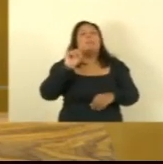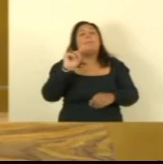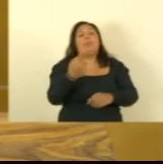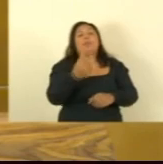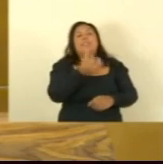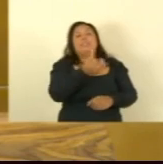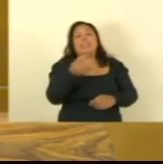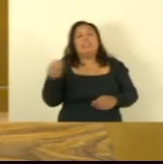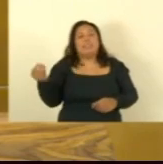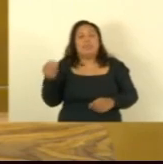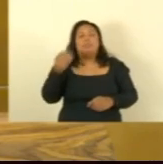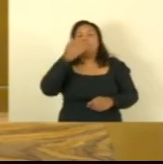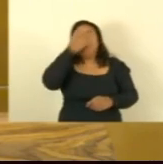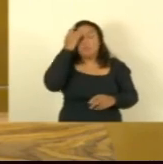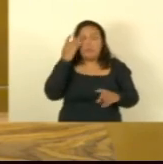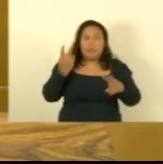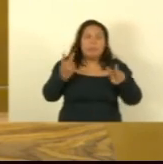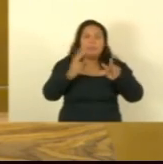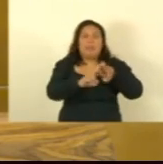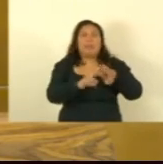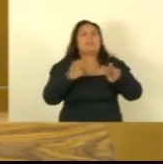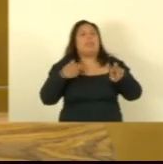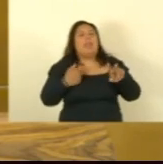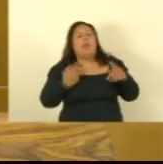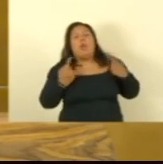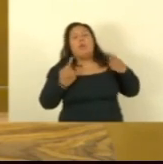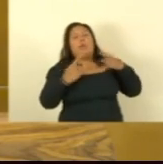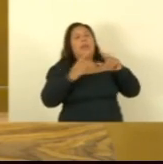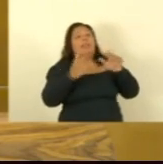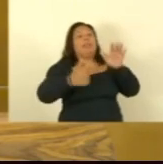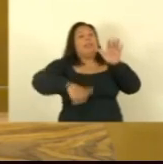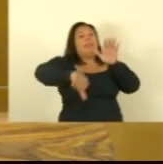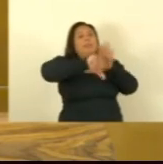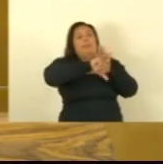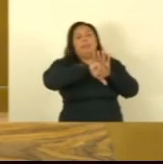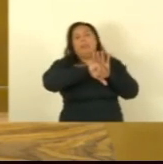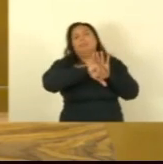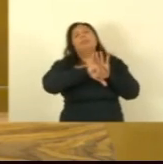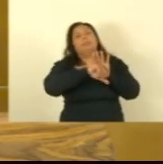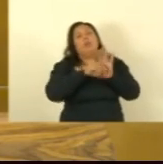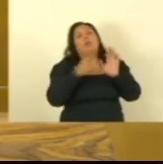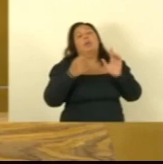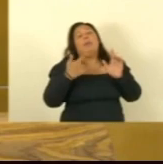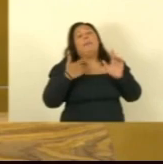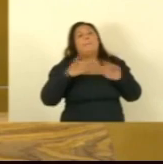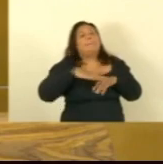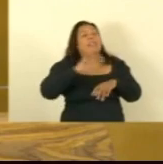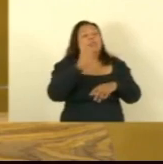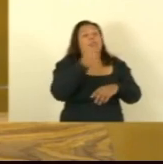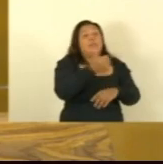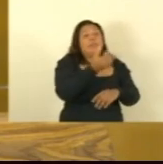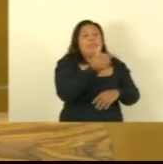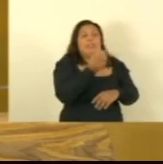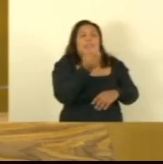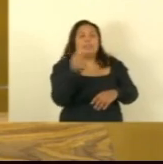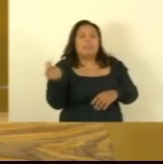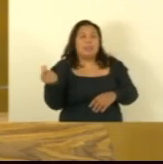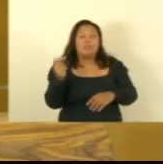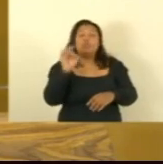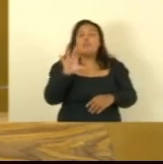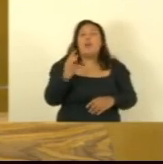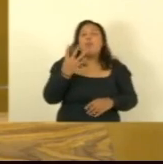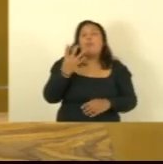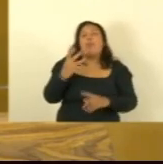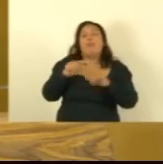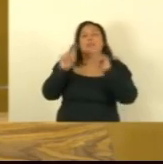presos que praticaram crimes contra os costumes. Mais de 1.600 presos. Haviam apenas 4